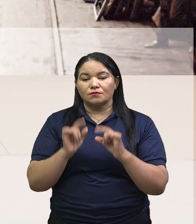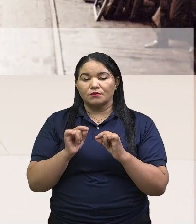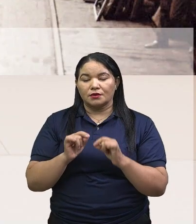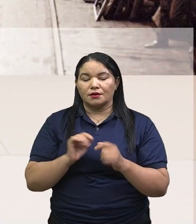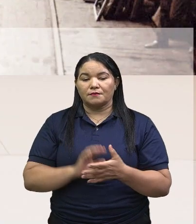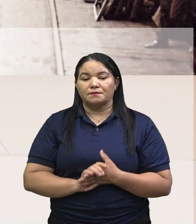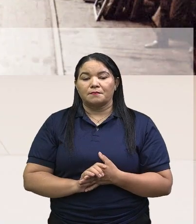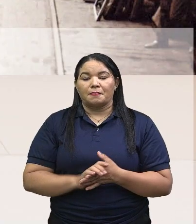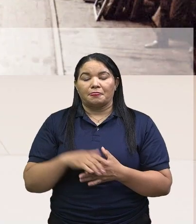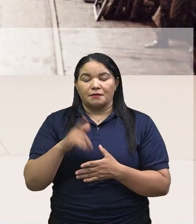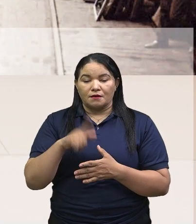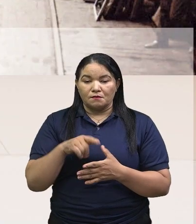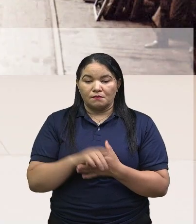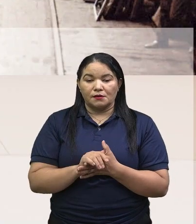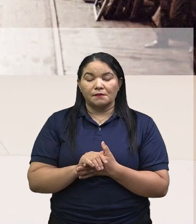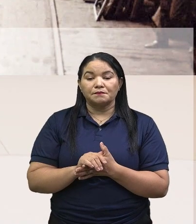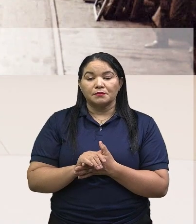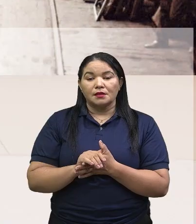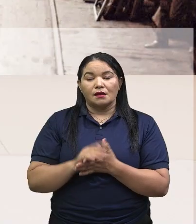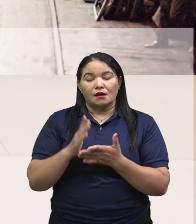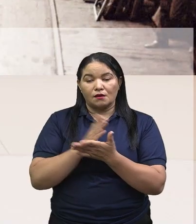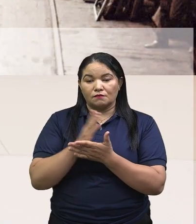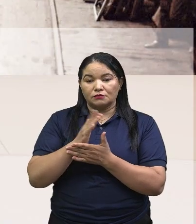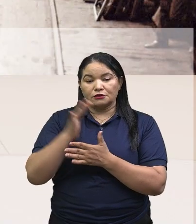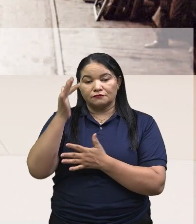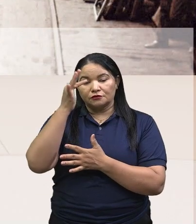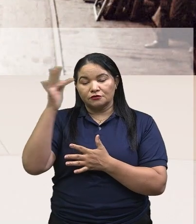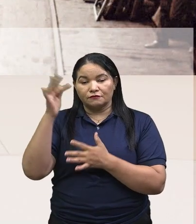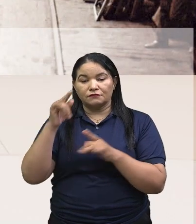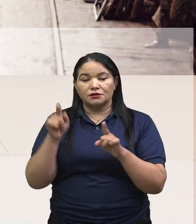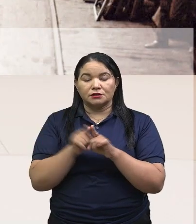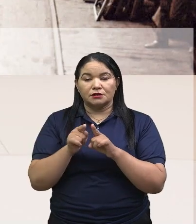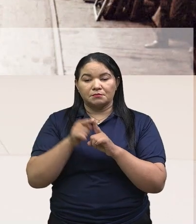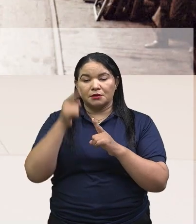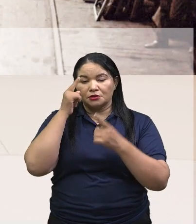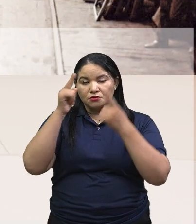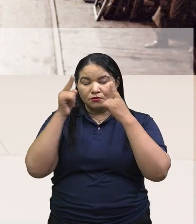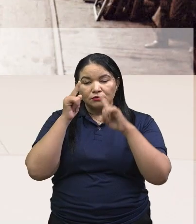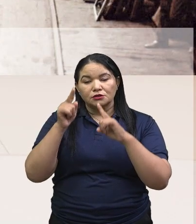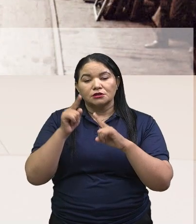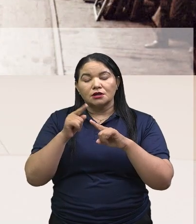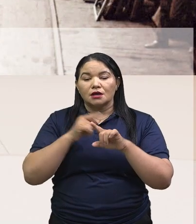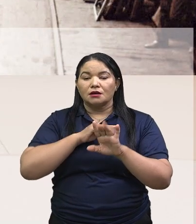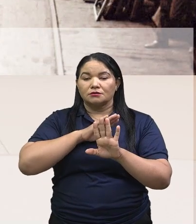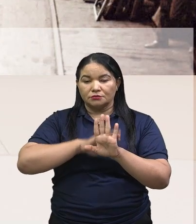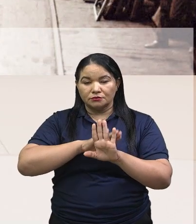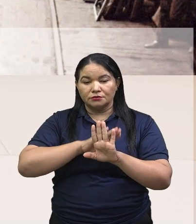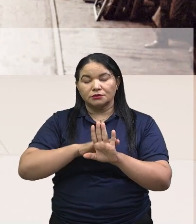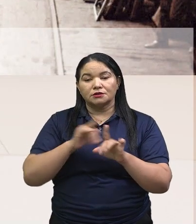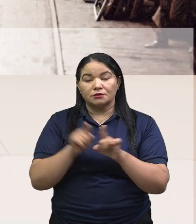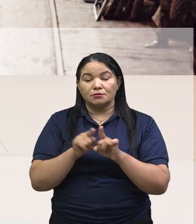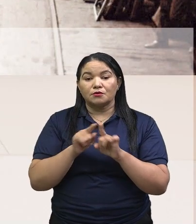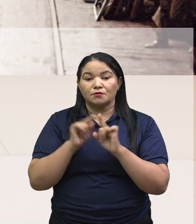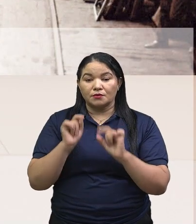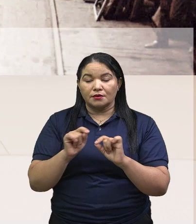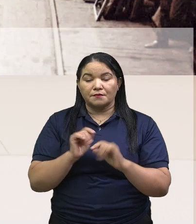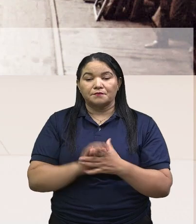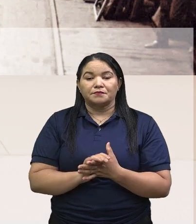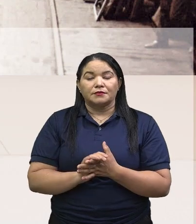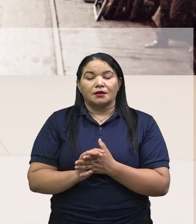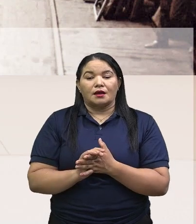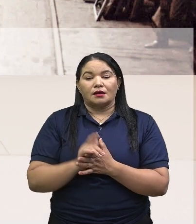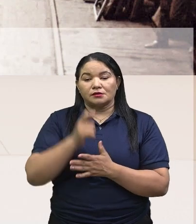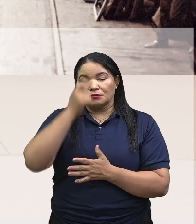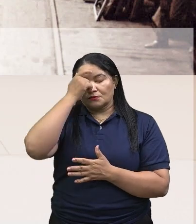essas filosofias, né, essas ideologias que pregavam, né, uma maior consciência, na